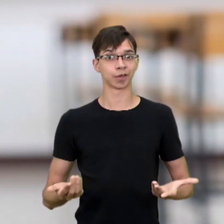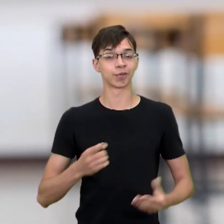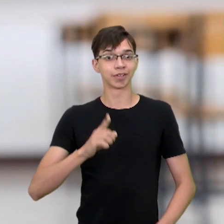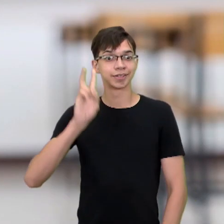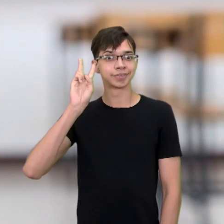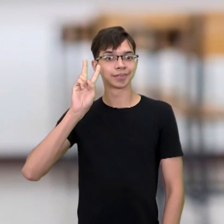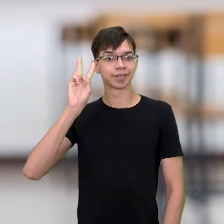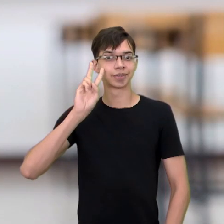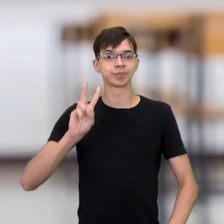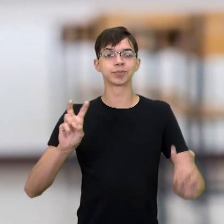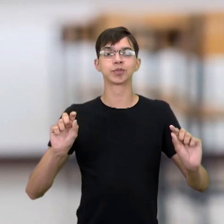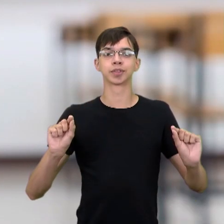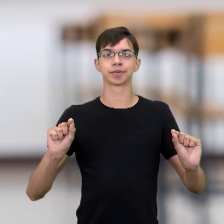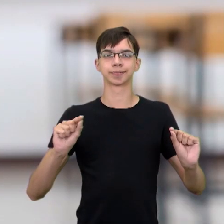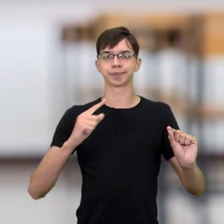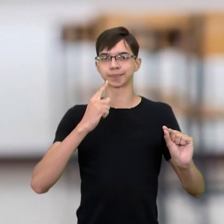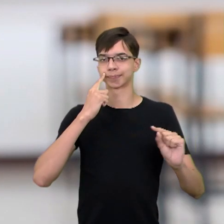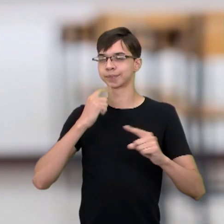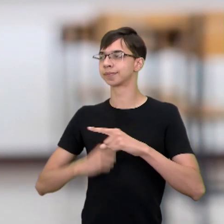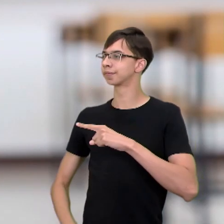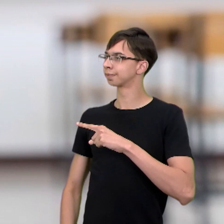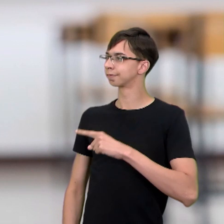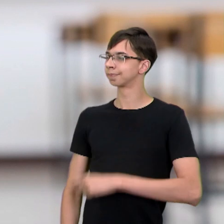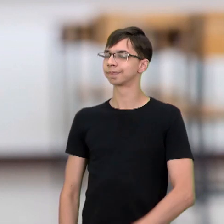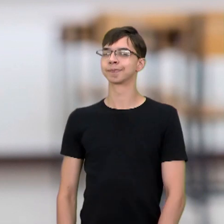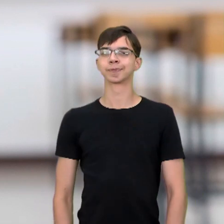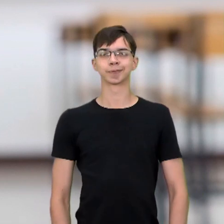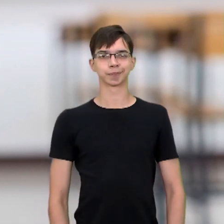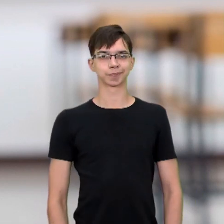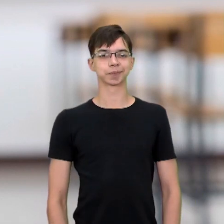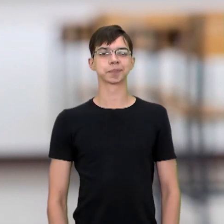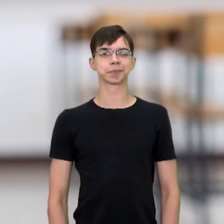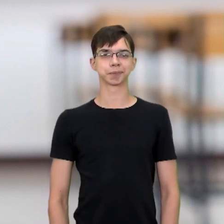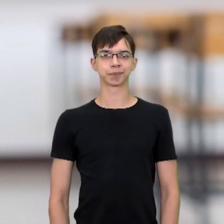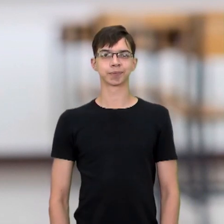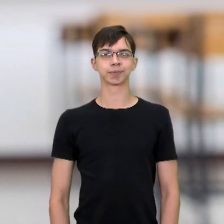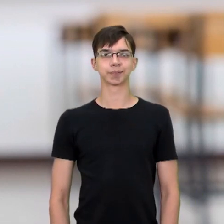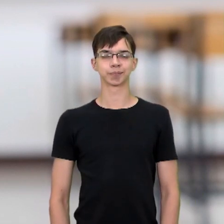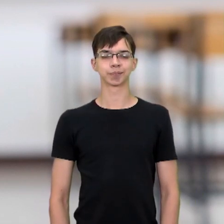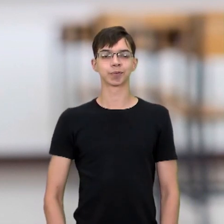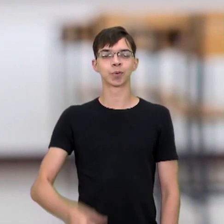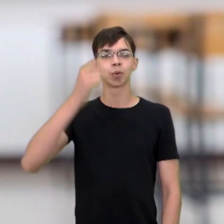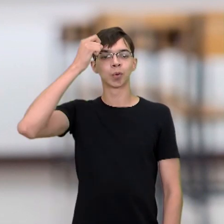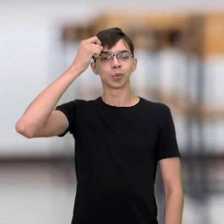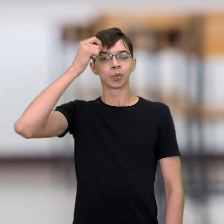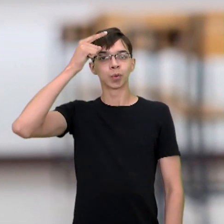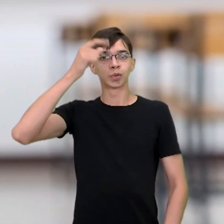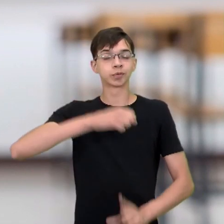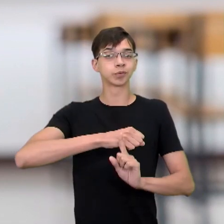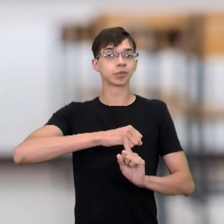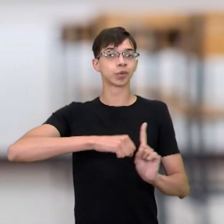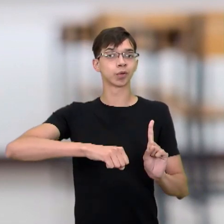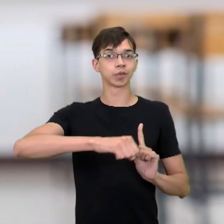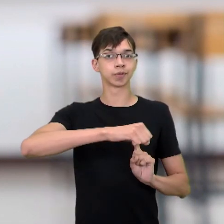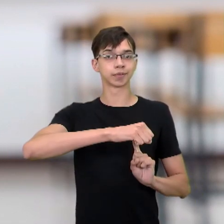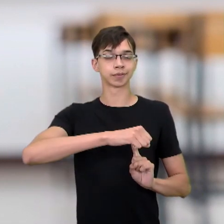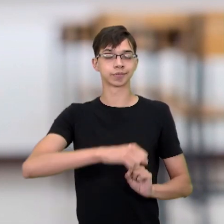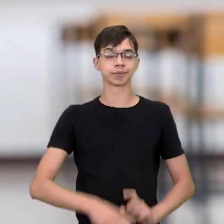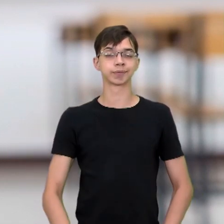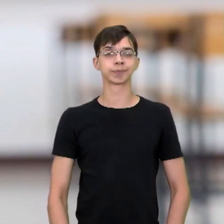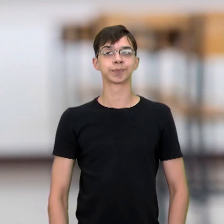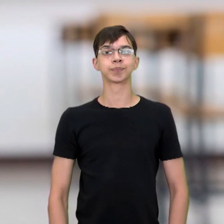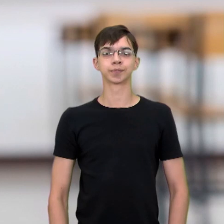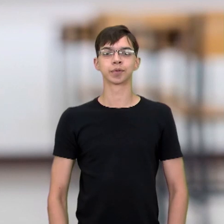quadro integrador, que tá difícil sair esse negócio, que é o Cultura e Sociedade. Então, a gente tem aí, vocês têm uma